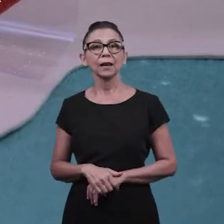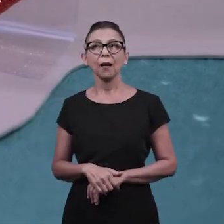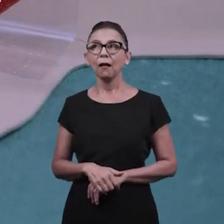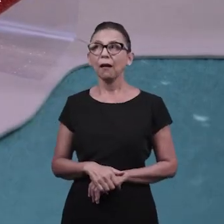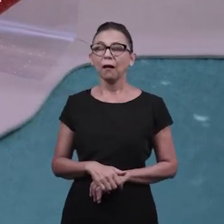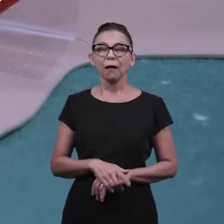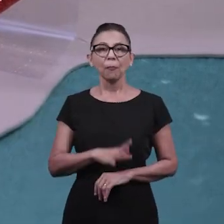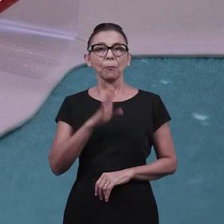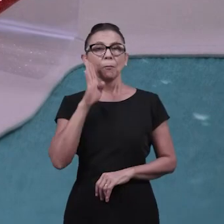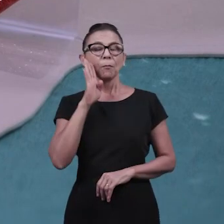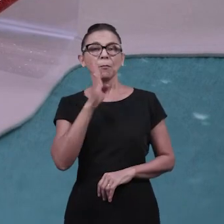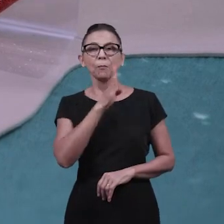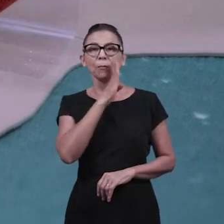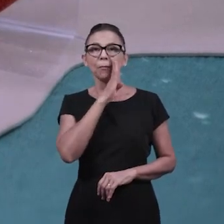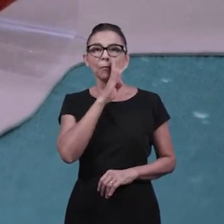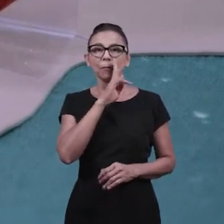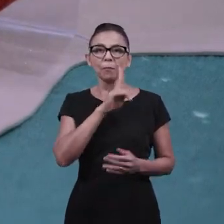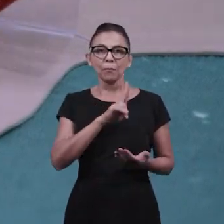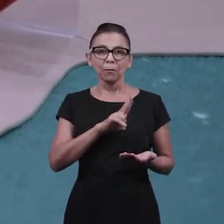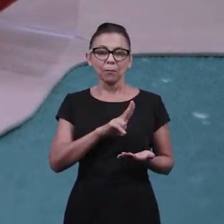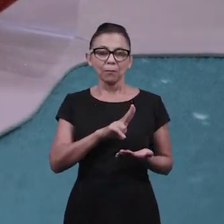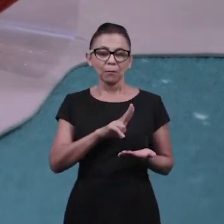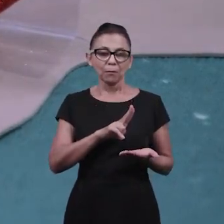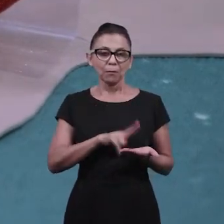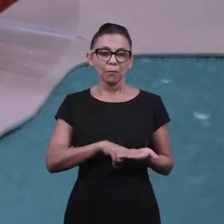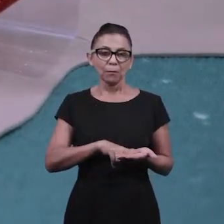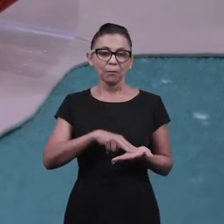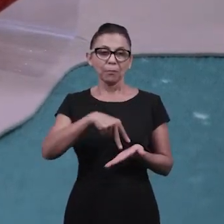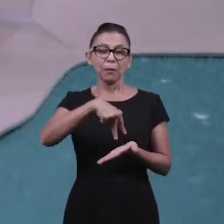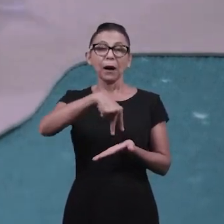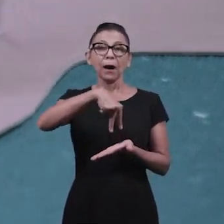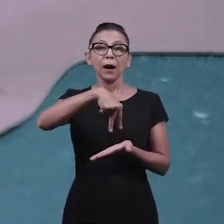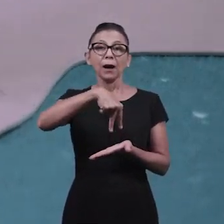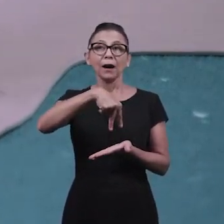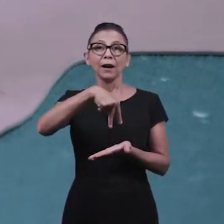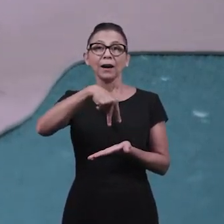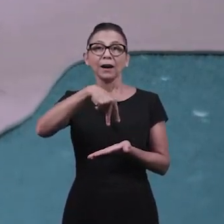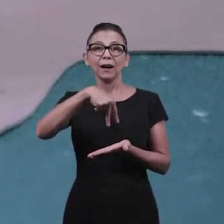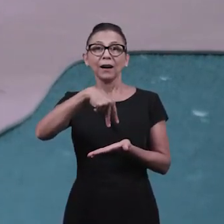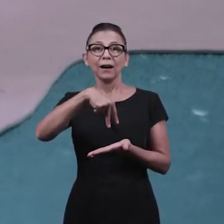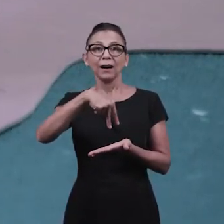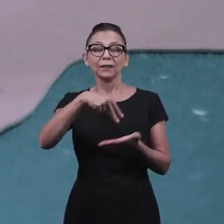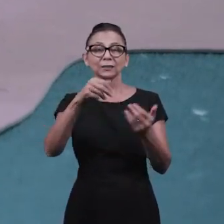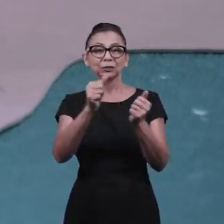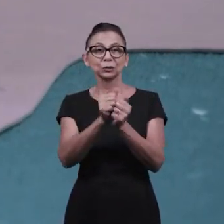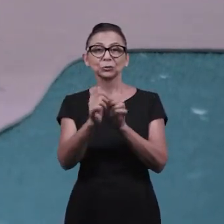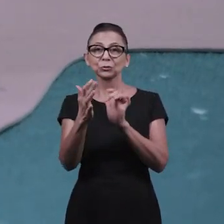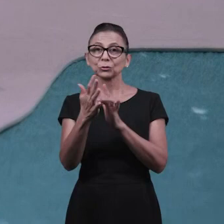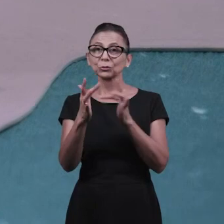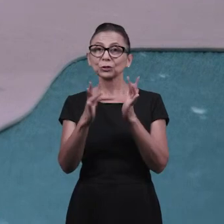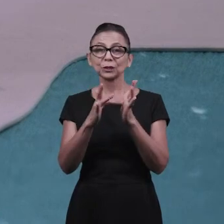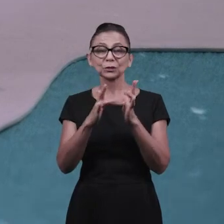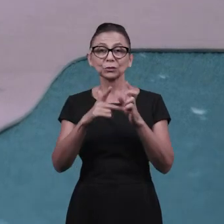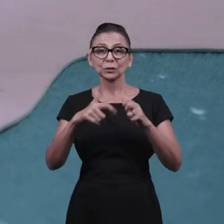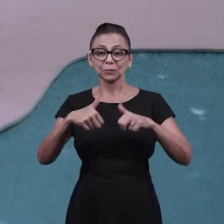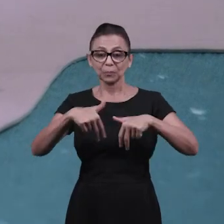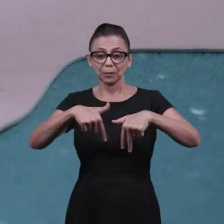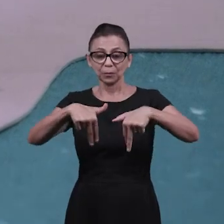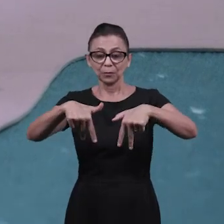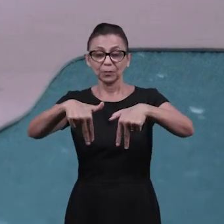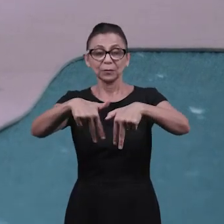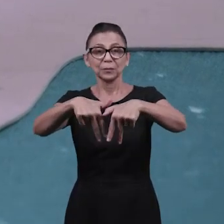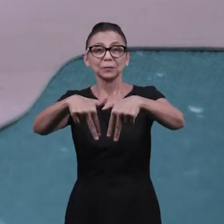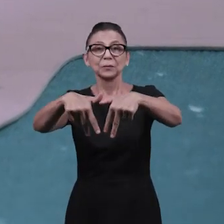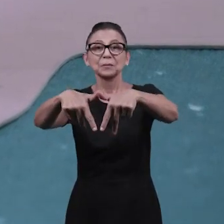Bartimeu levantou e seguiu a Jesus pelo caminho. Glória a